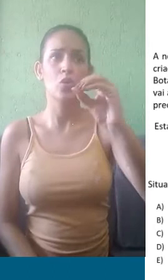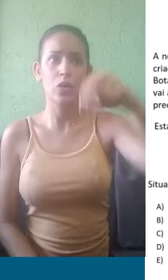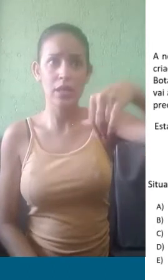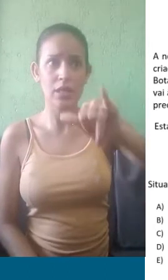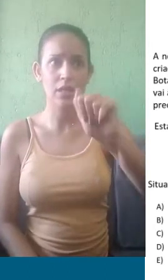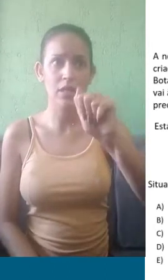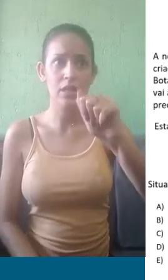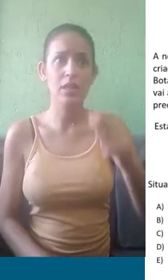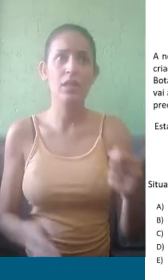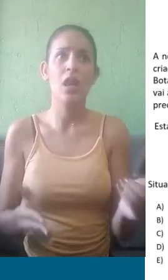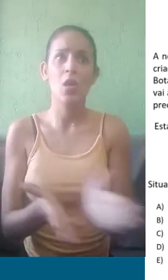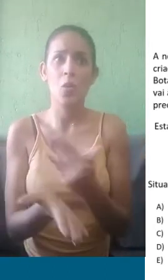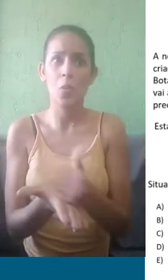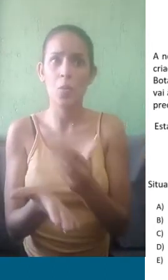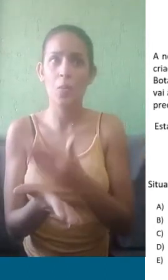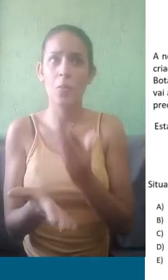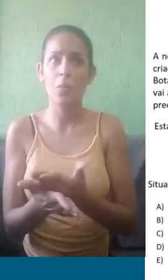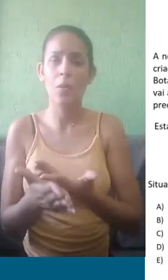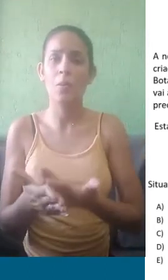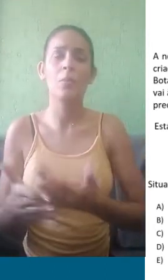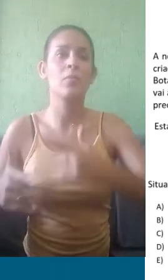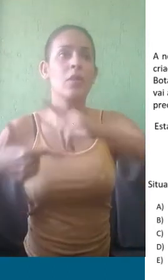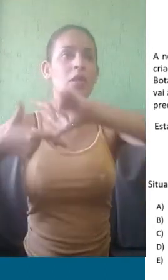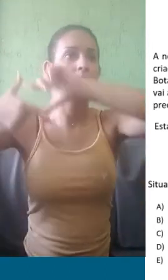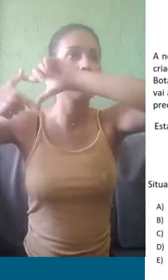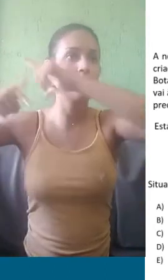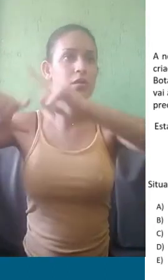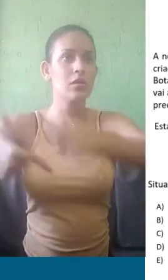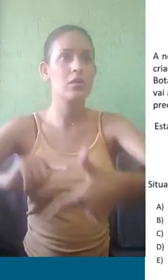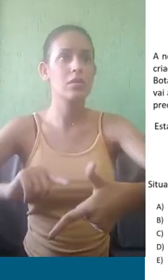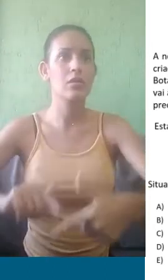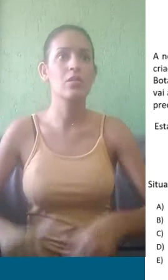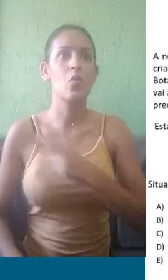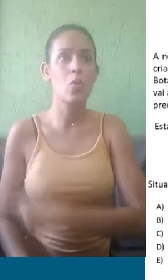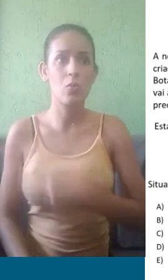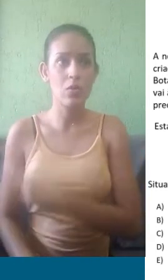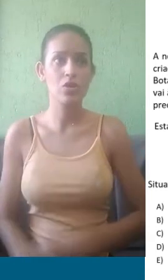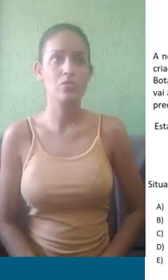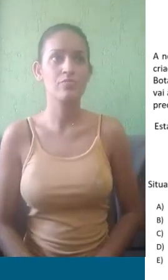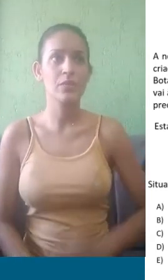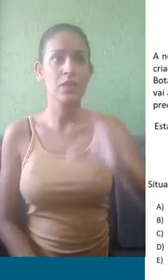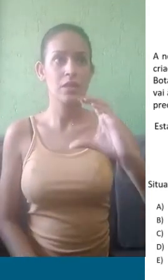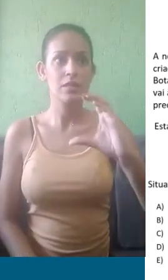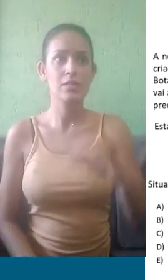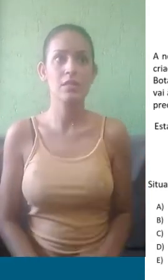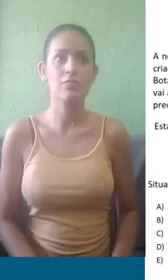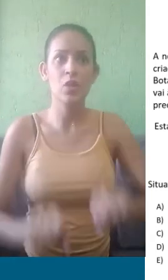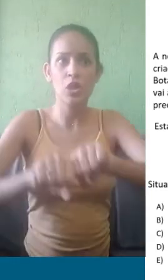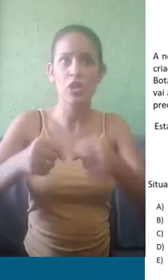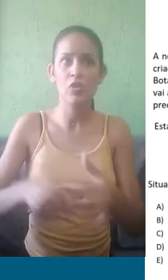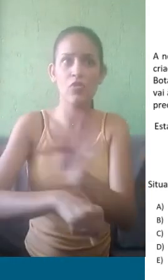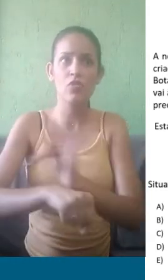Letra C. Desconstrução da formalidade parnasiana Letra D. Quebra da padronização do